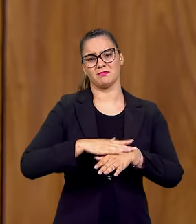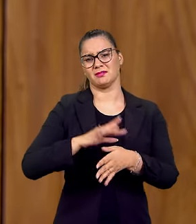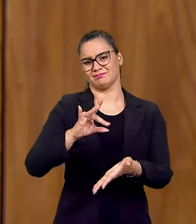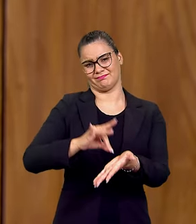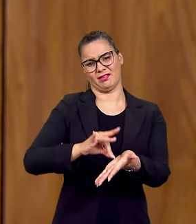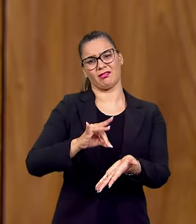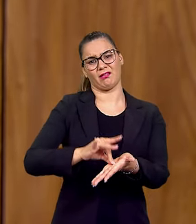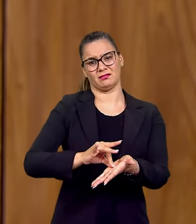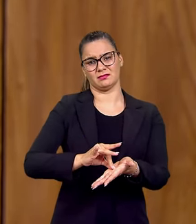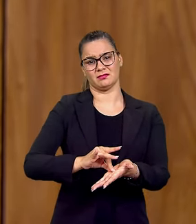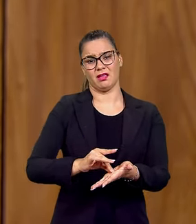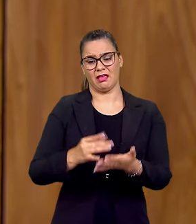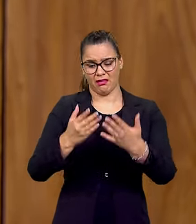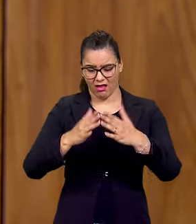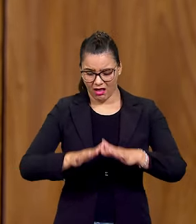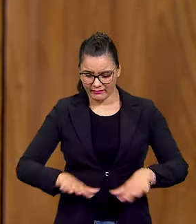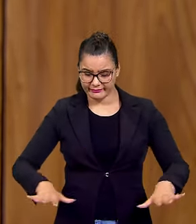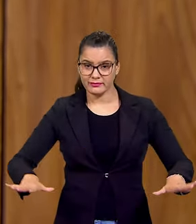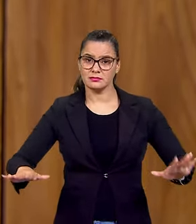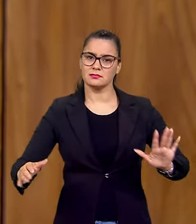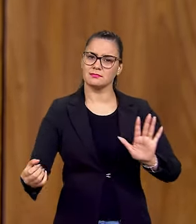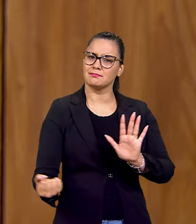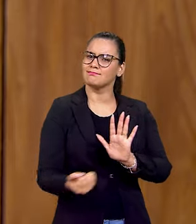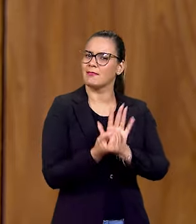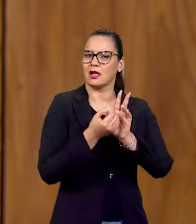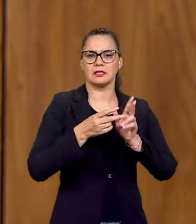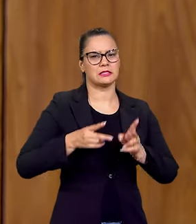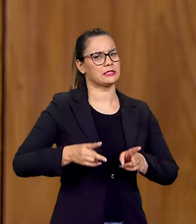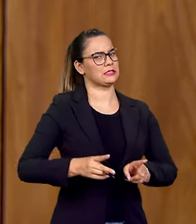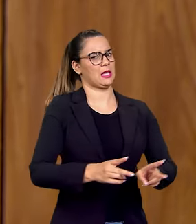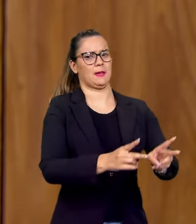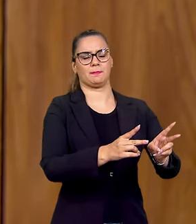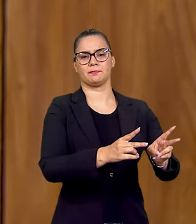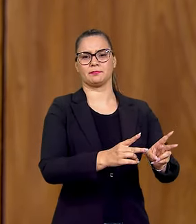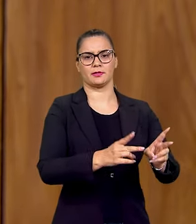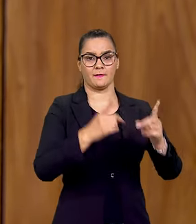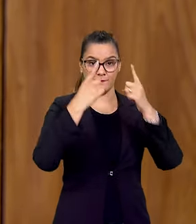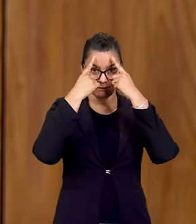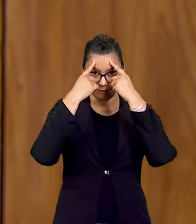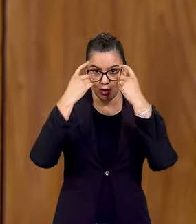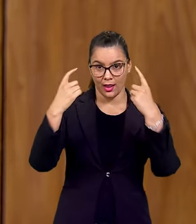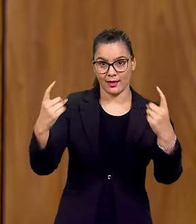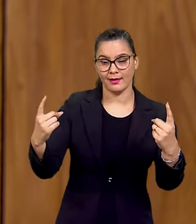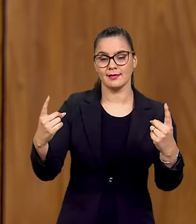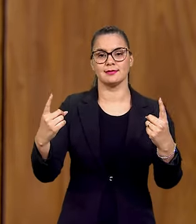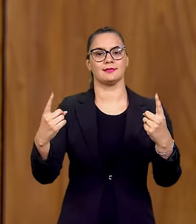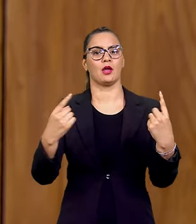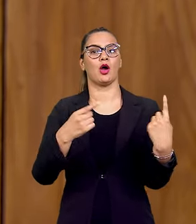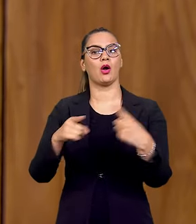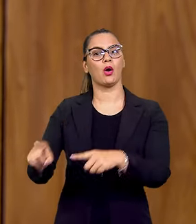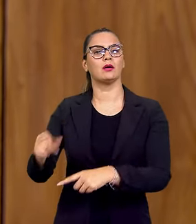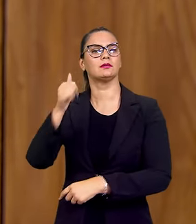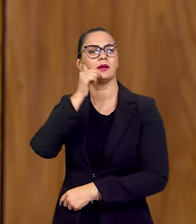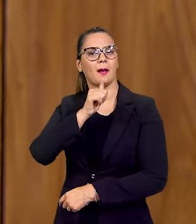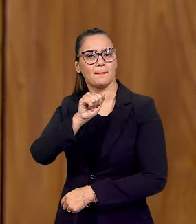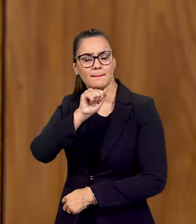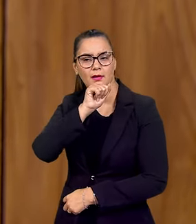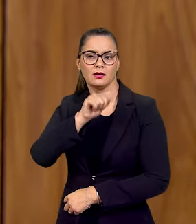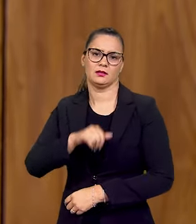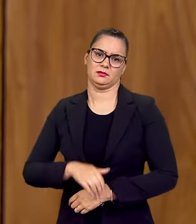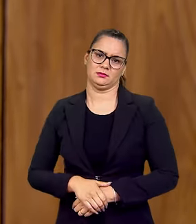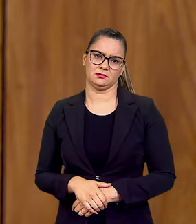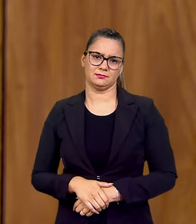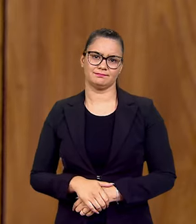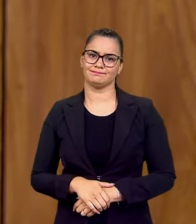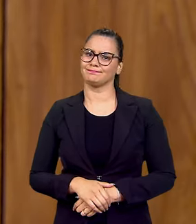sua realidade, que a infância lhe seja marcada para sempre pela violência contra as